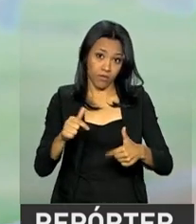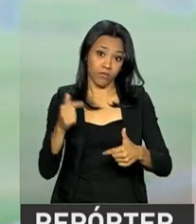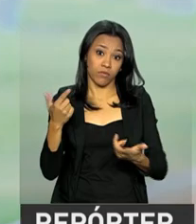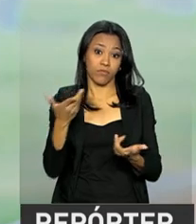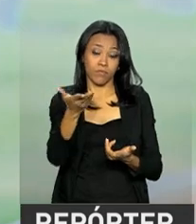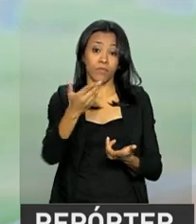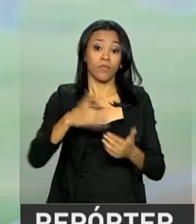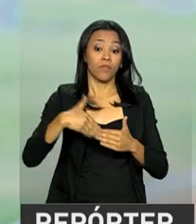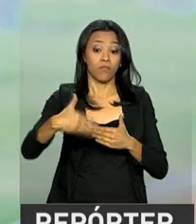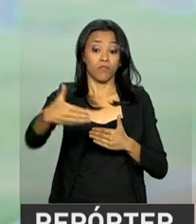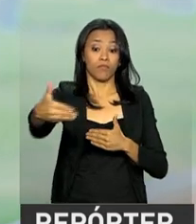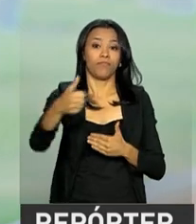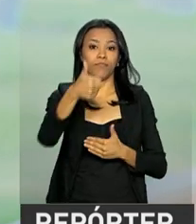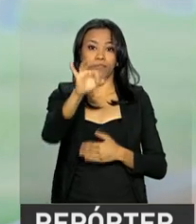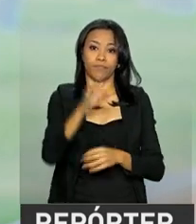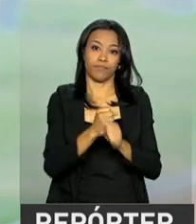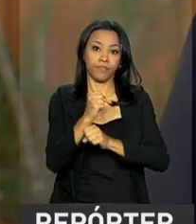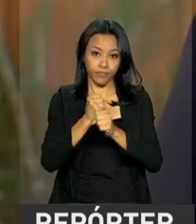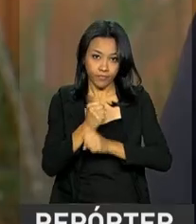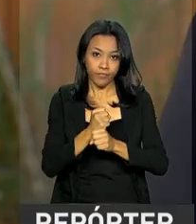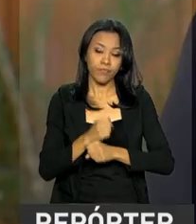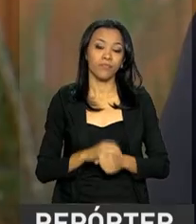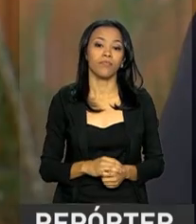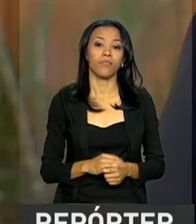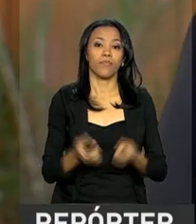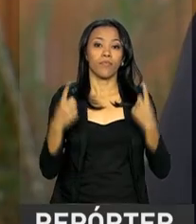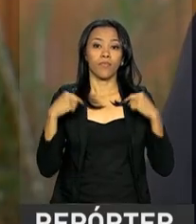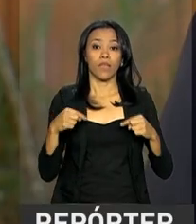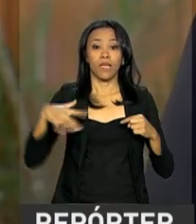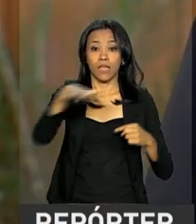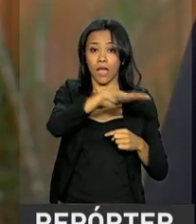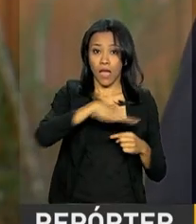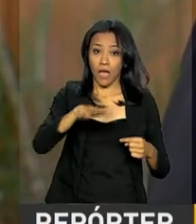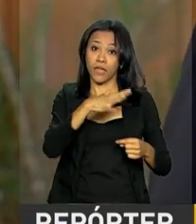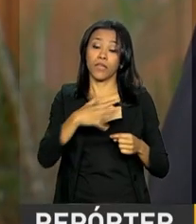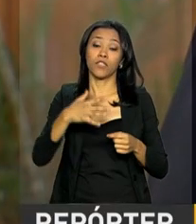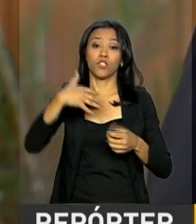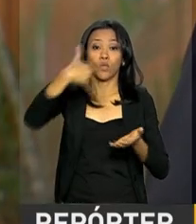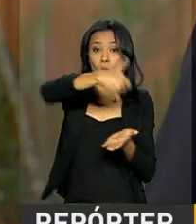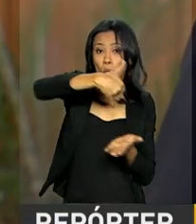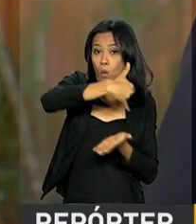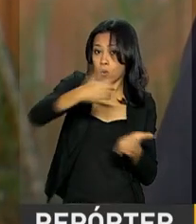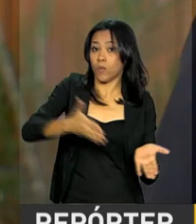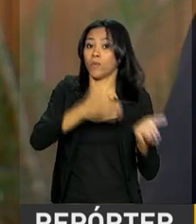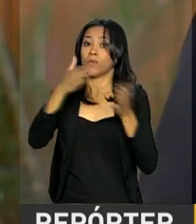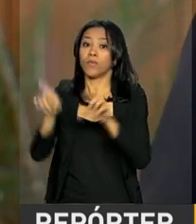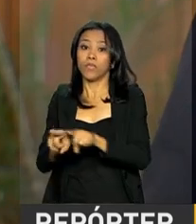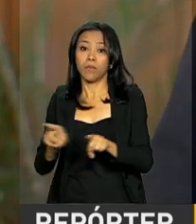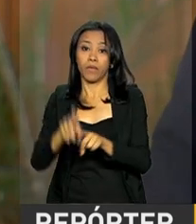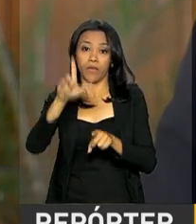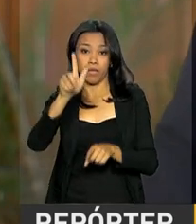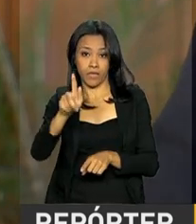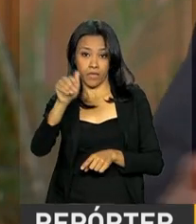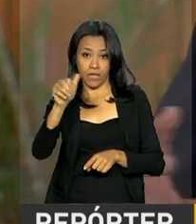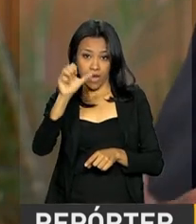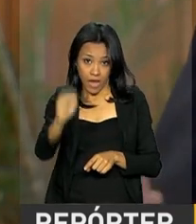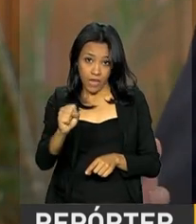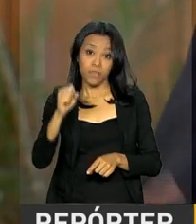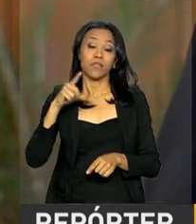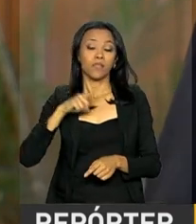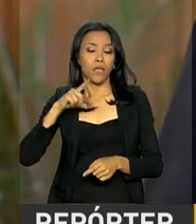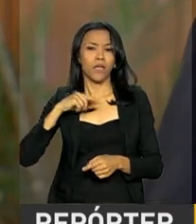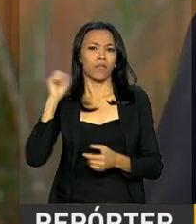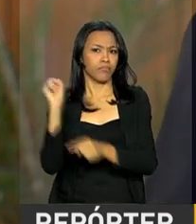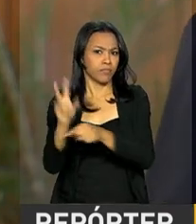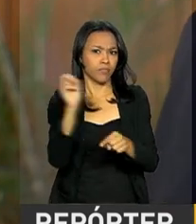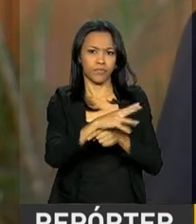indiretos nos próximos 10 anos. O setor de óleo e gás é um setor extremamente empregador. A cadeia de